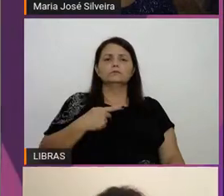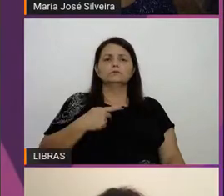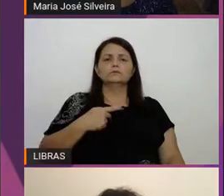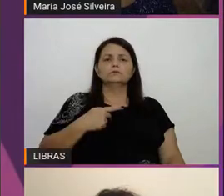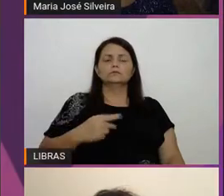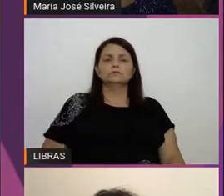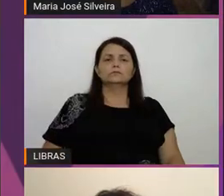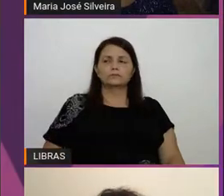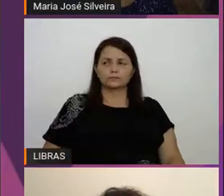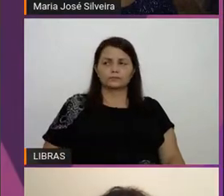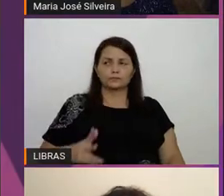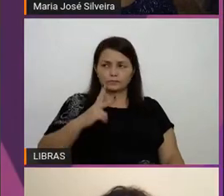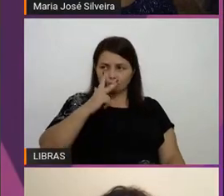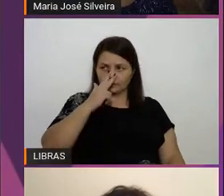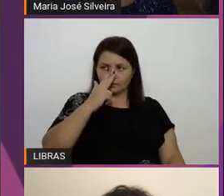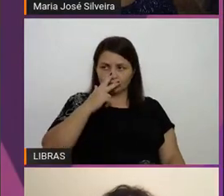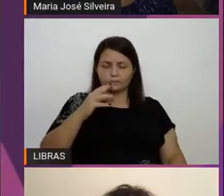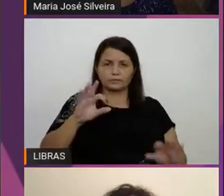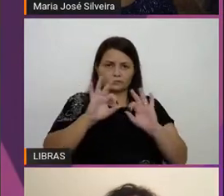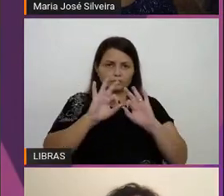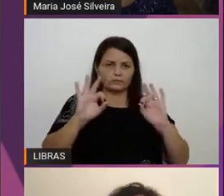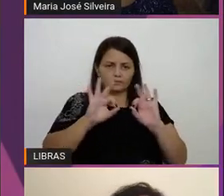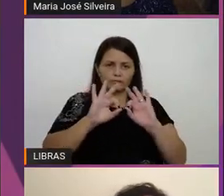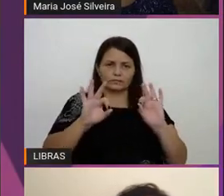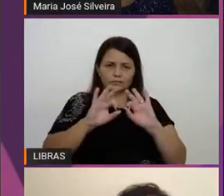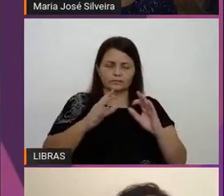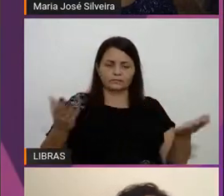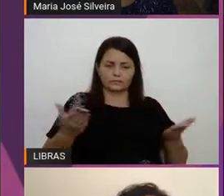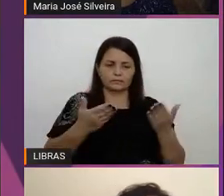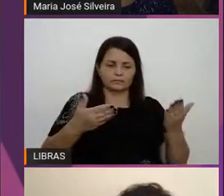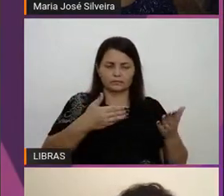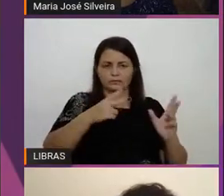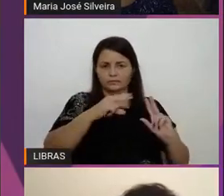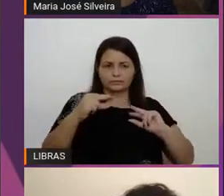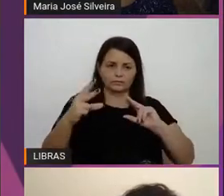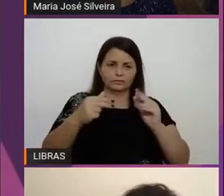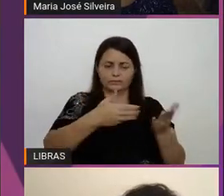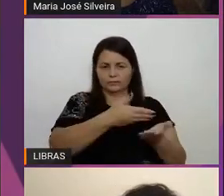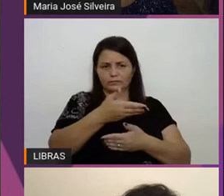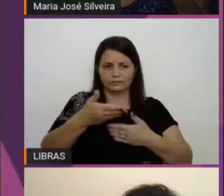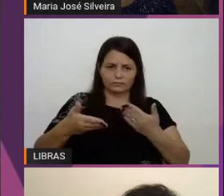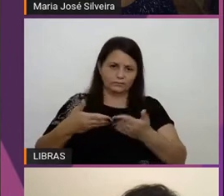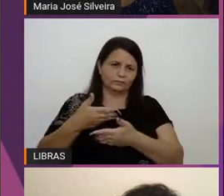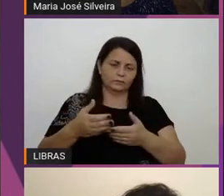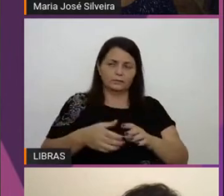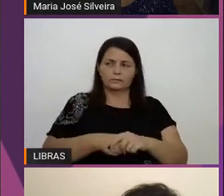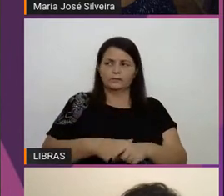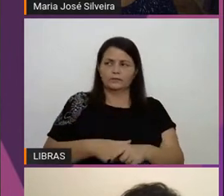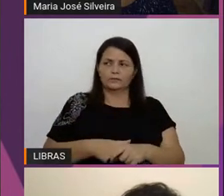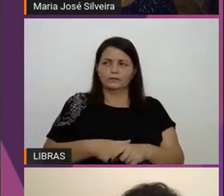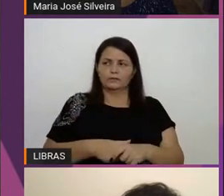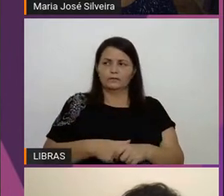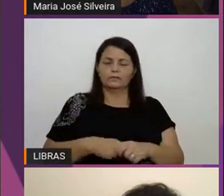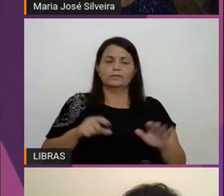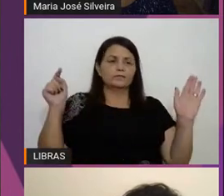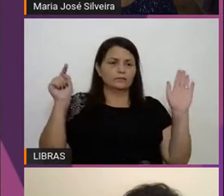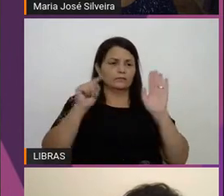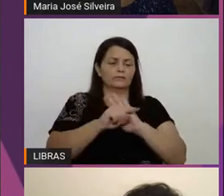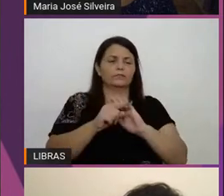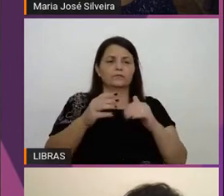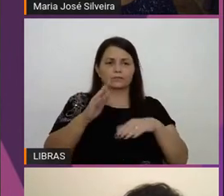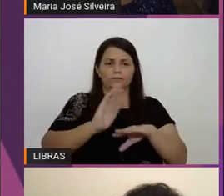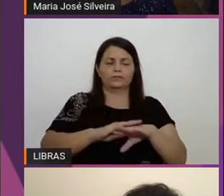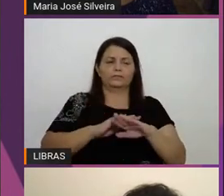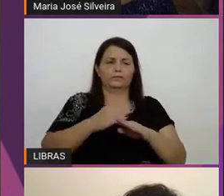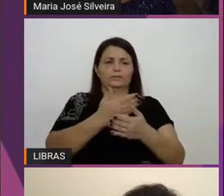e eu acho que é uma ótima e diga que para essa mesa também eu acho muito bom é a primeira pergunta que eu queria